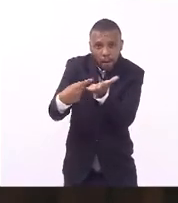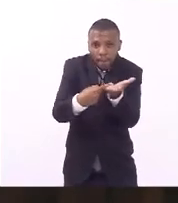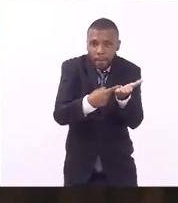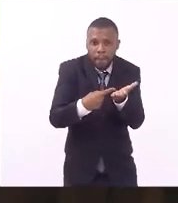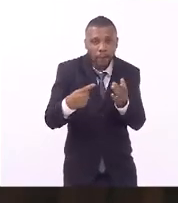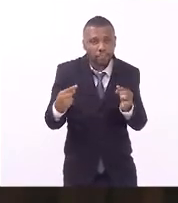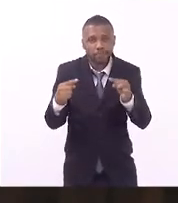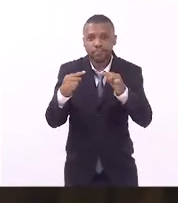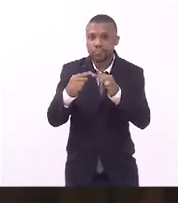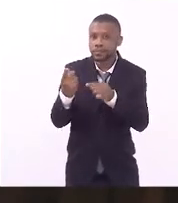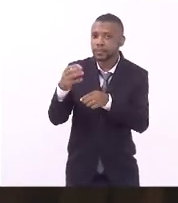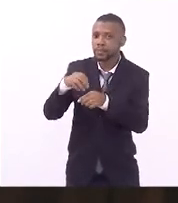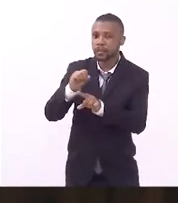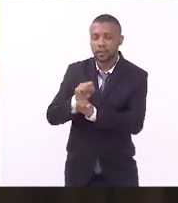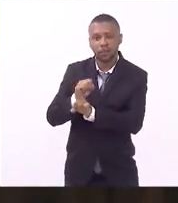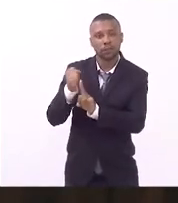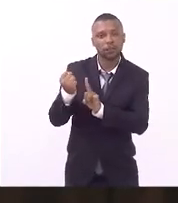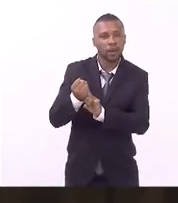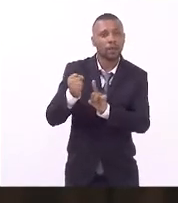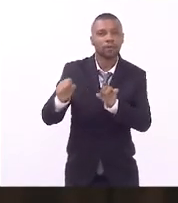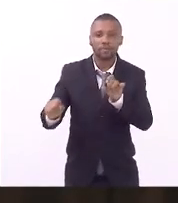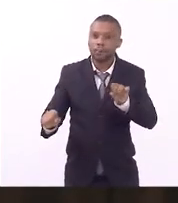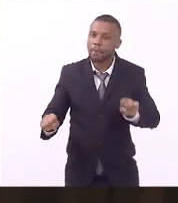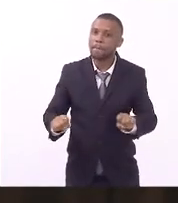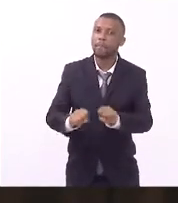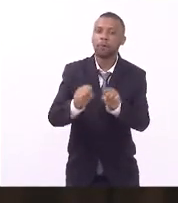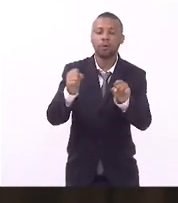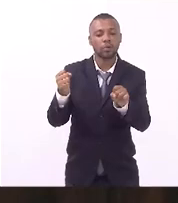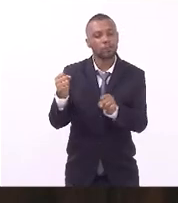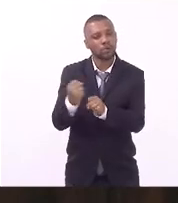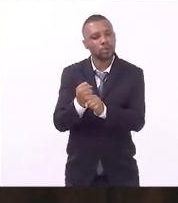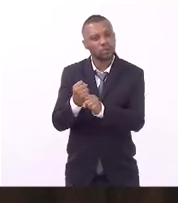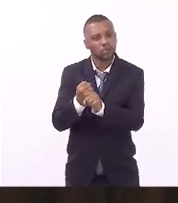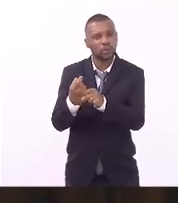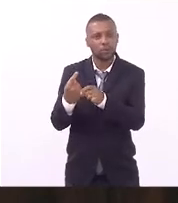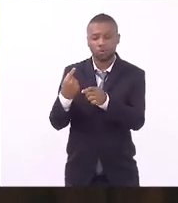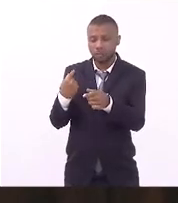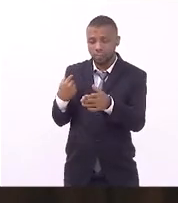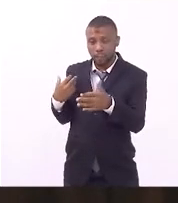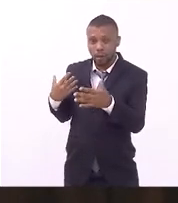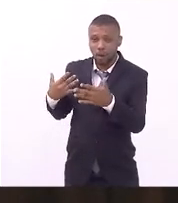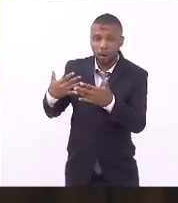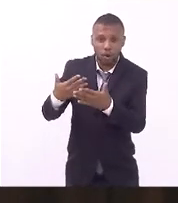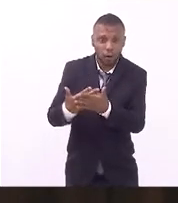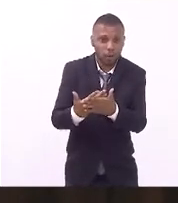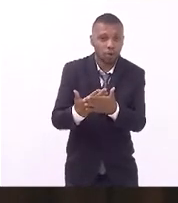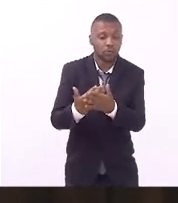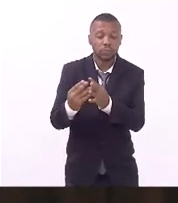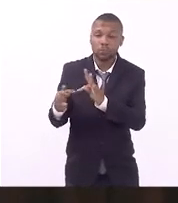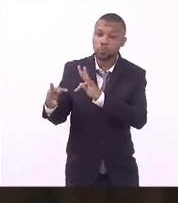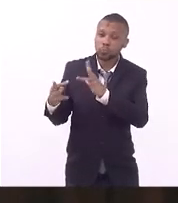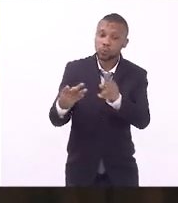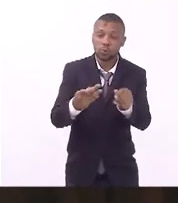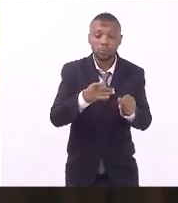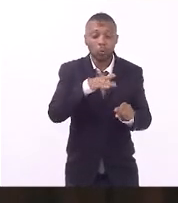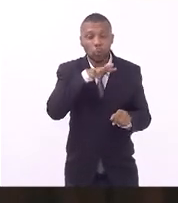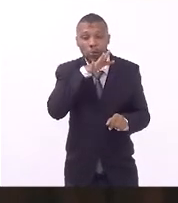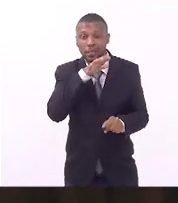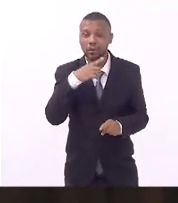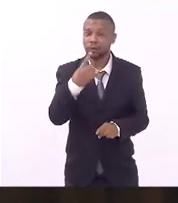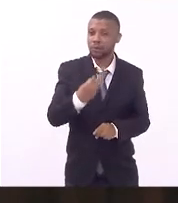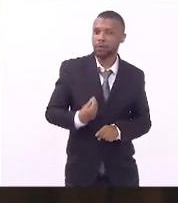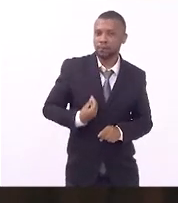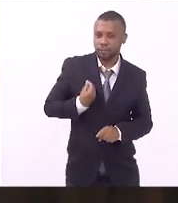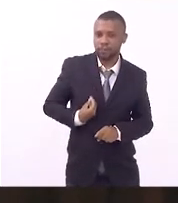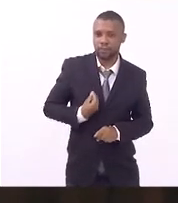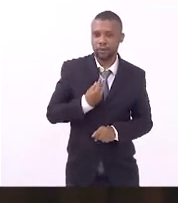em sociedade que foram rompidos nos últimos anos, de toda a distopia que vivemos, né? A gente